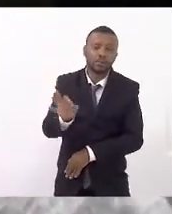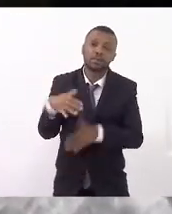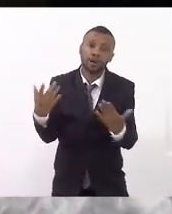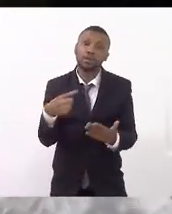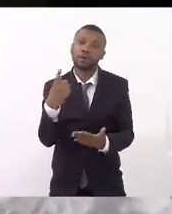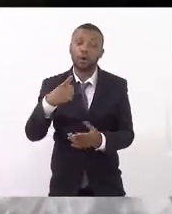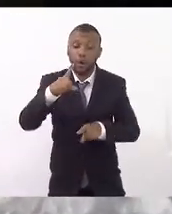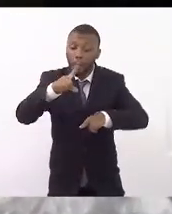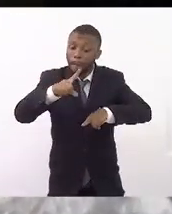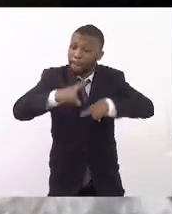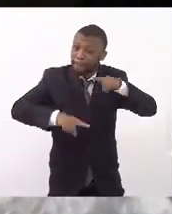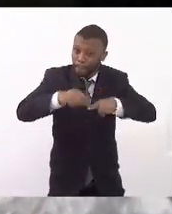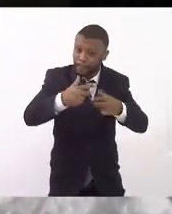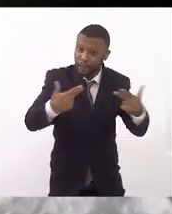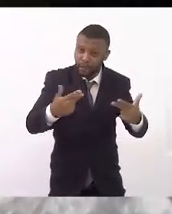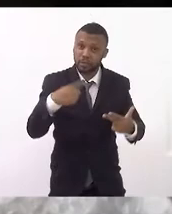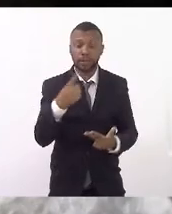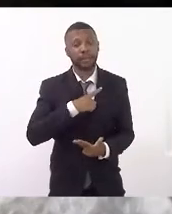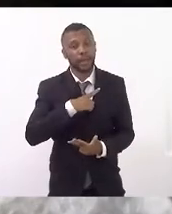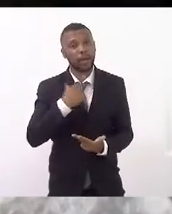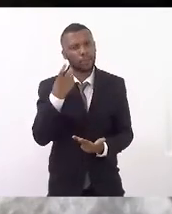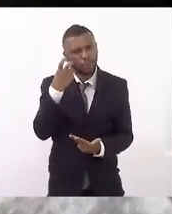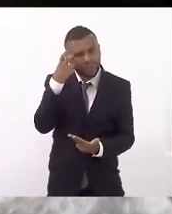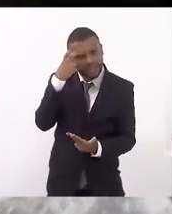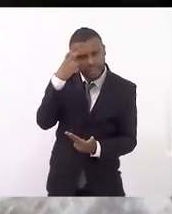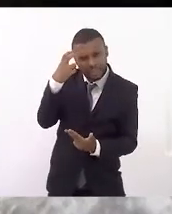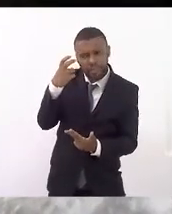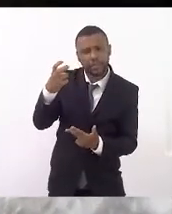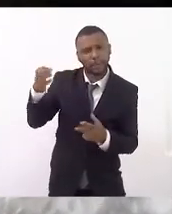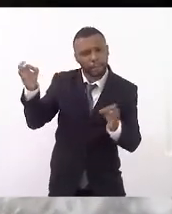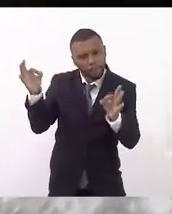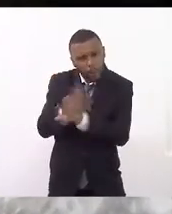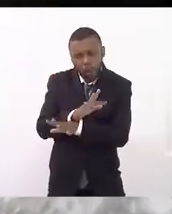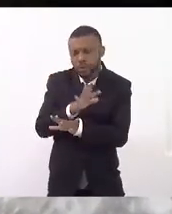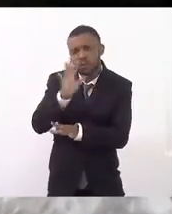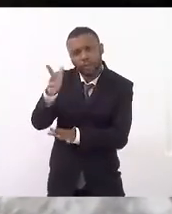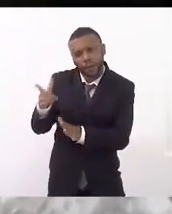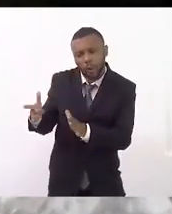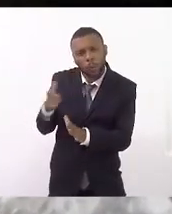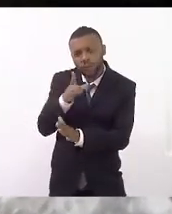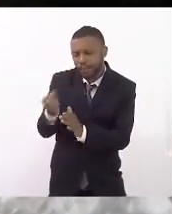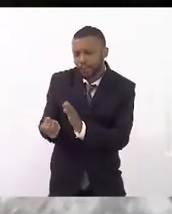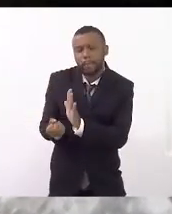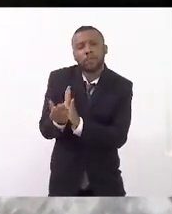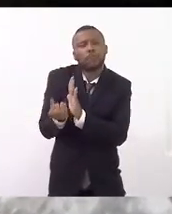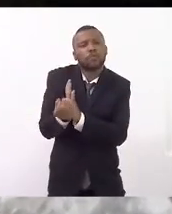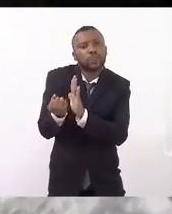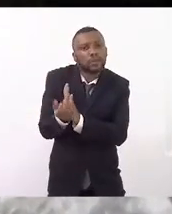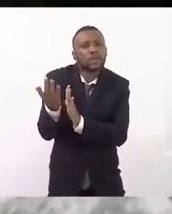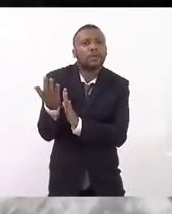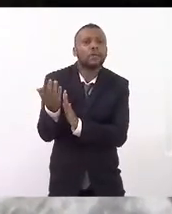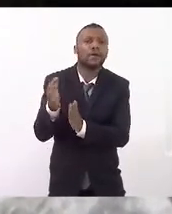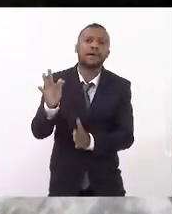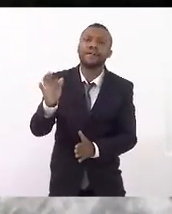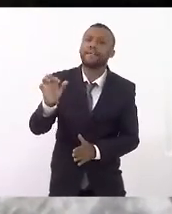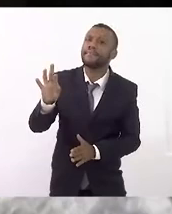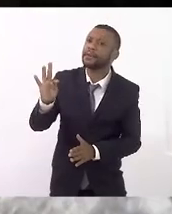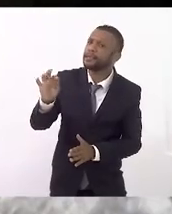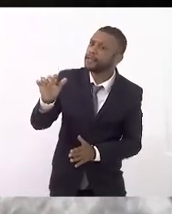insumos e temos inteligência instalada para produzi-los. Seja, por exemplo, na produção de